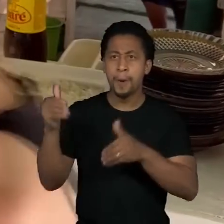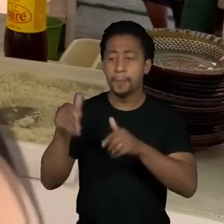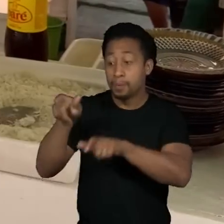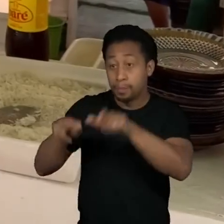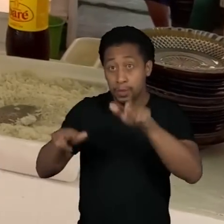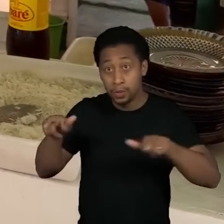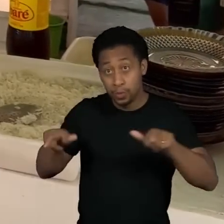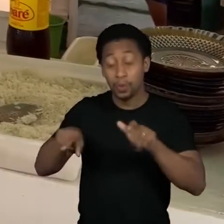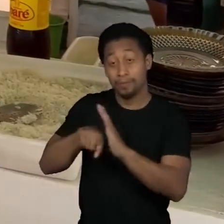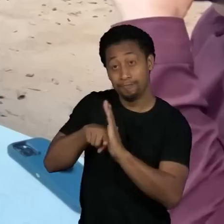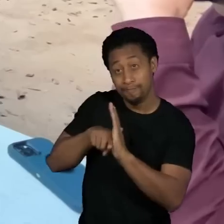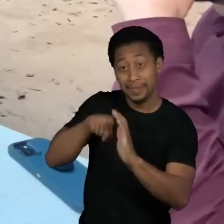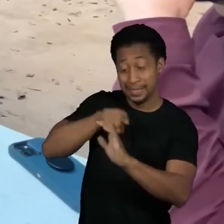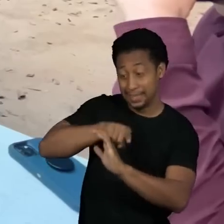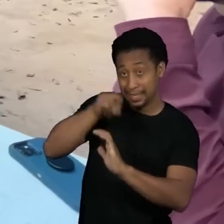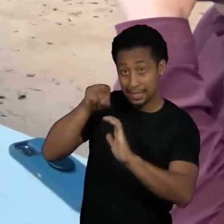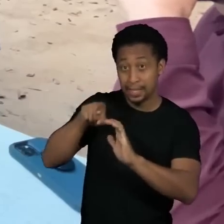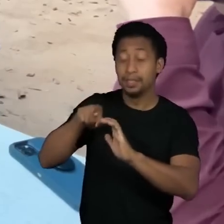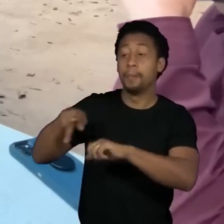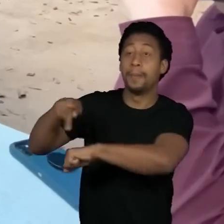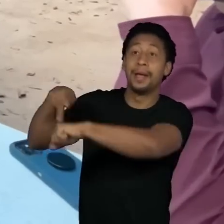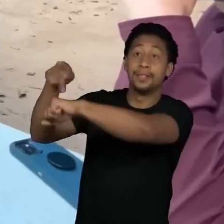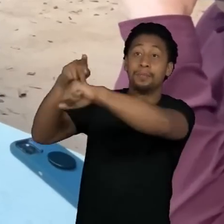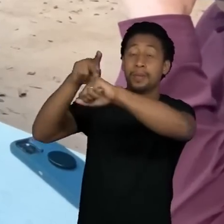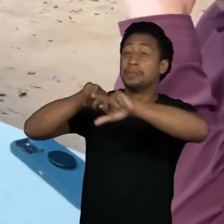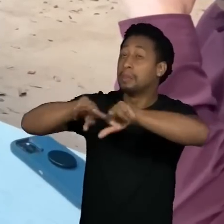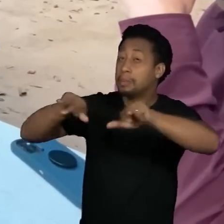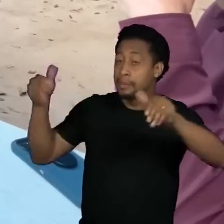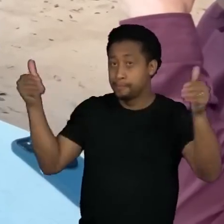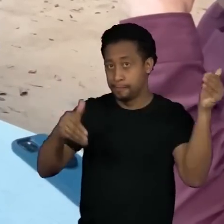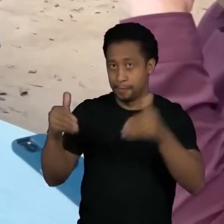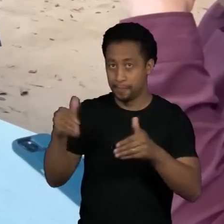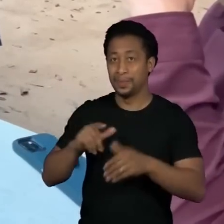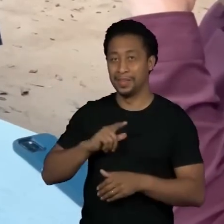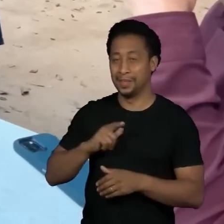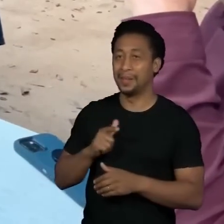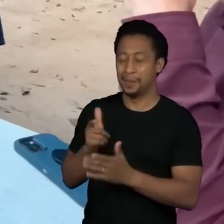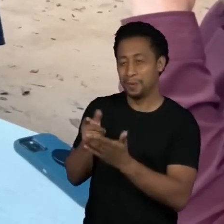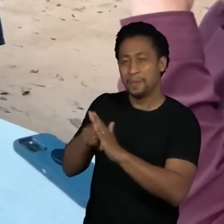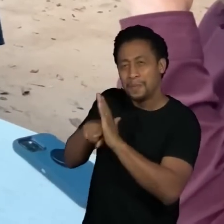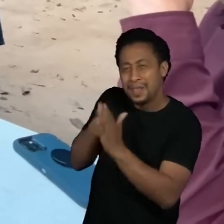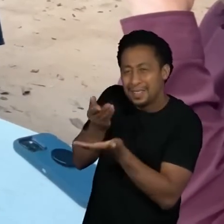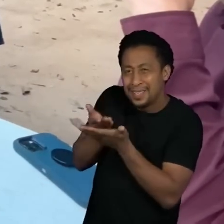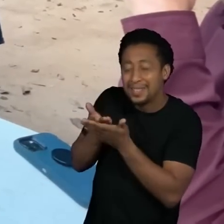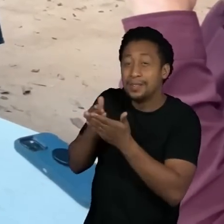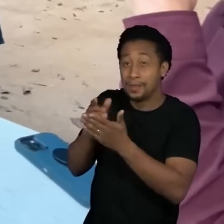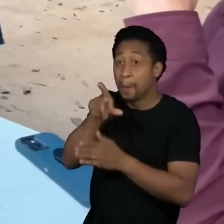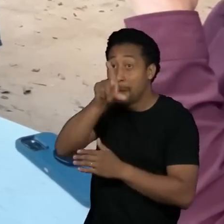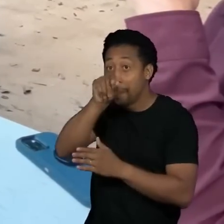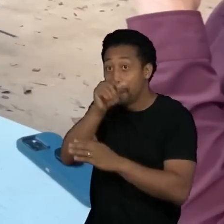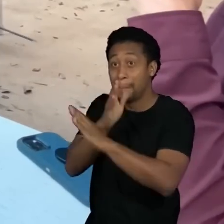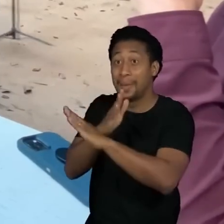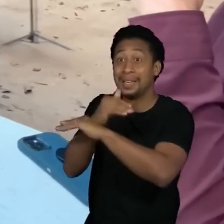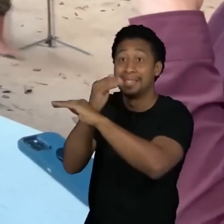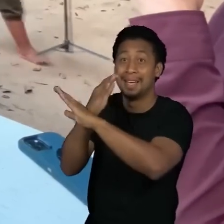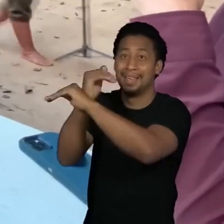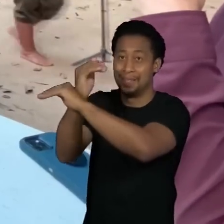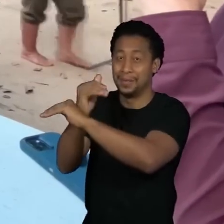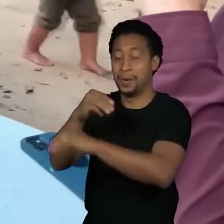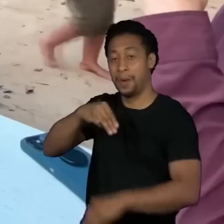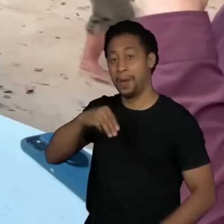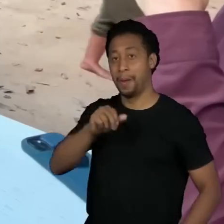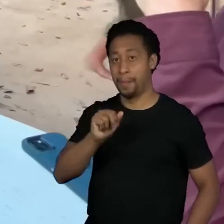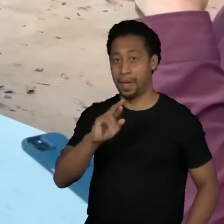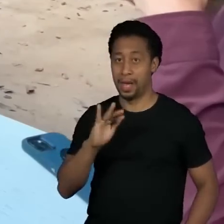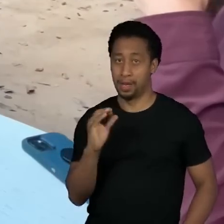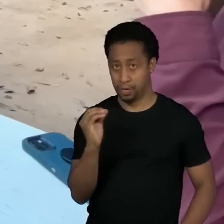diferentes nacionalidades. Um deles é o ornitólogo e pesquisador do Instituto Nacional de Pesquisa da Amazônia, INPA, Mário